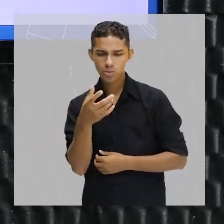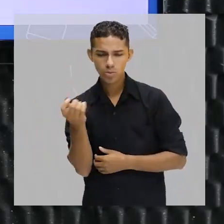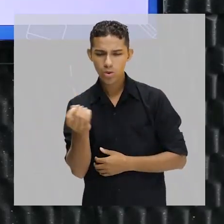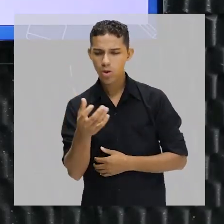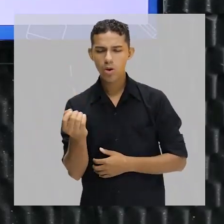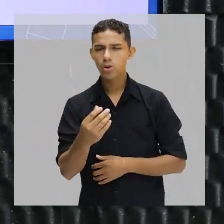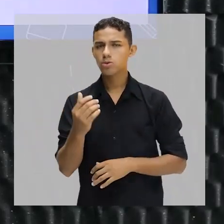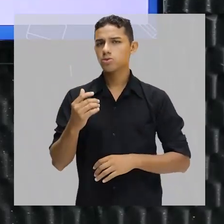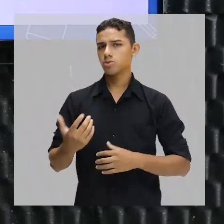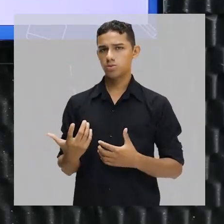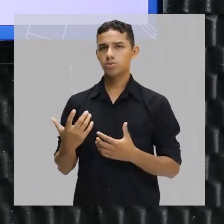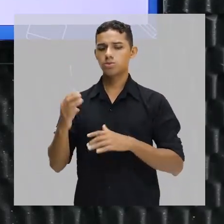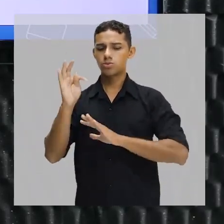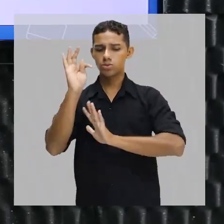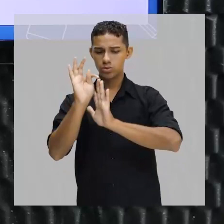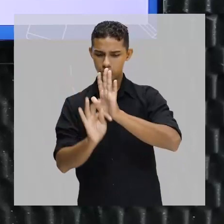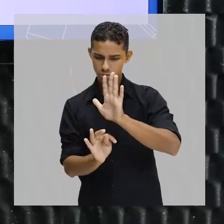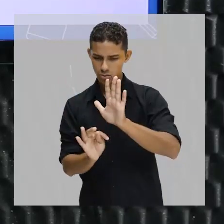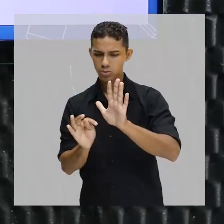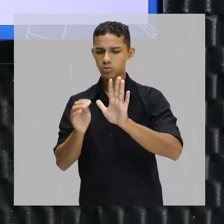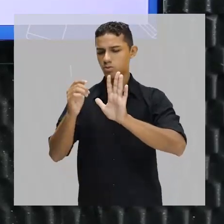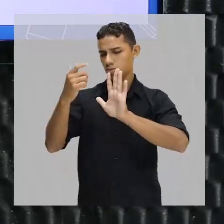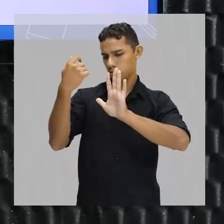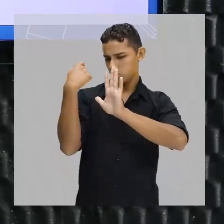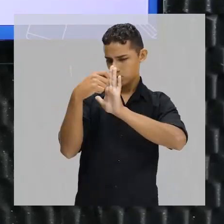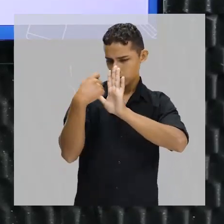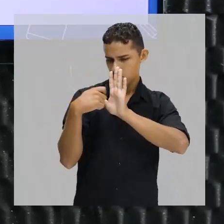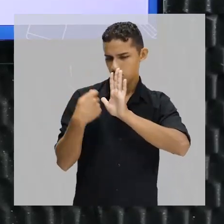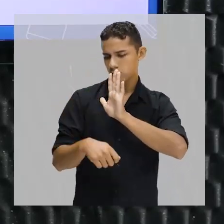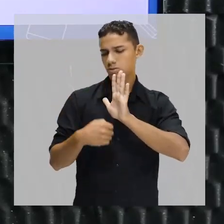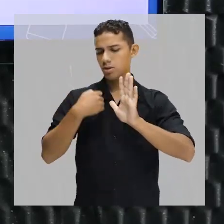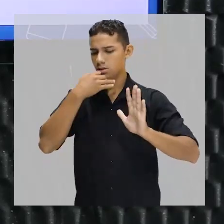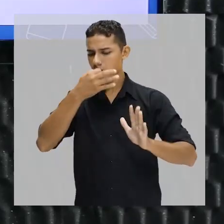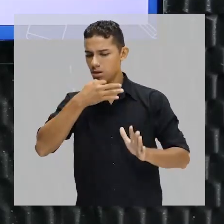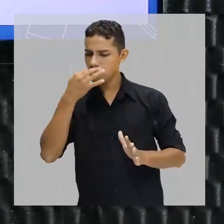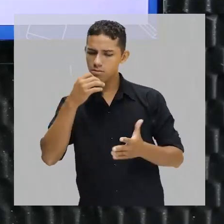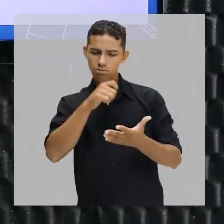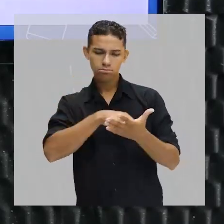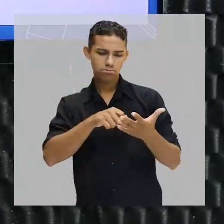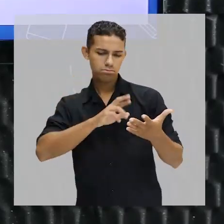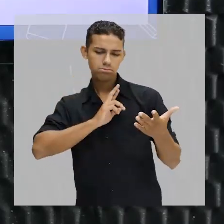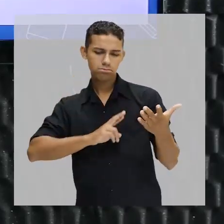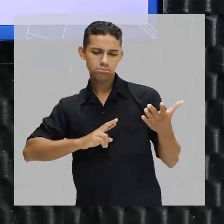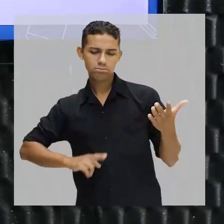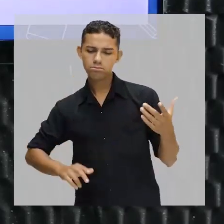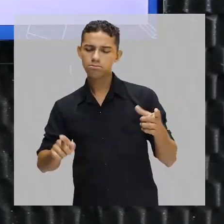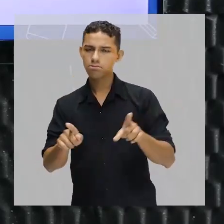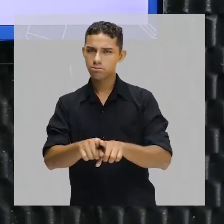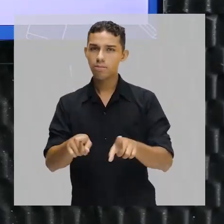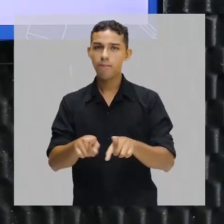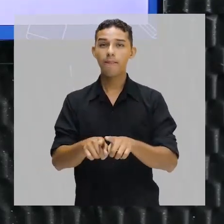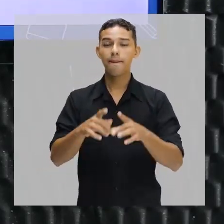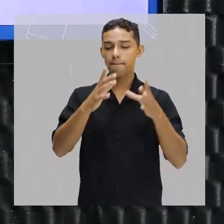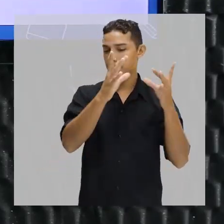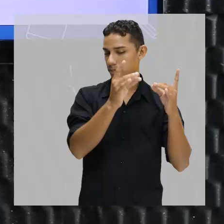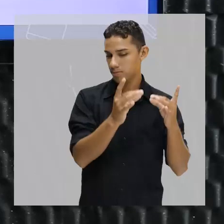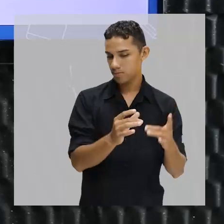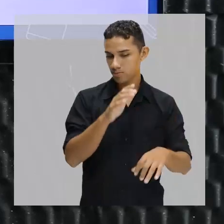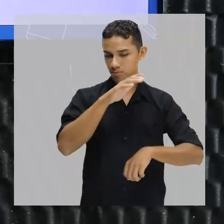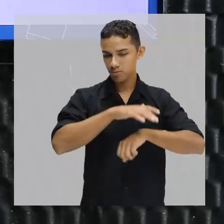de um texto descritivo, argumentativo, né? Então, cada um tem as suas peculiaridades, cada um tem as